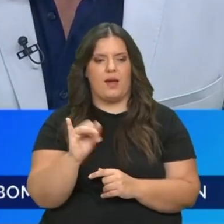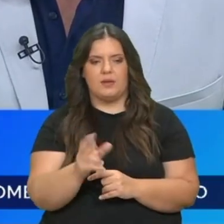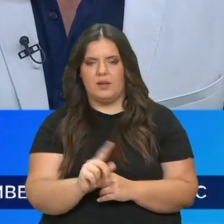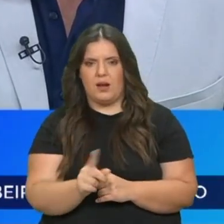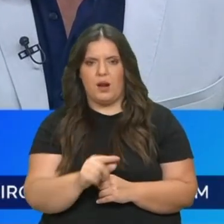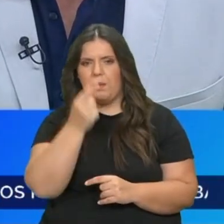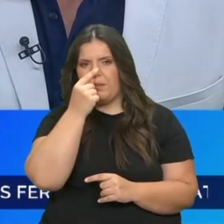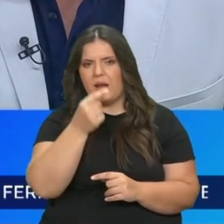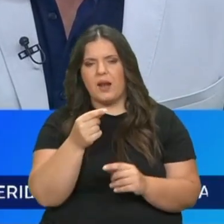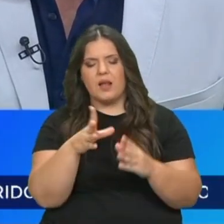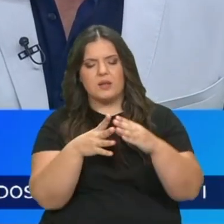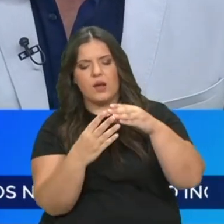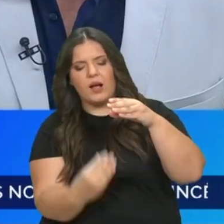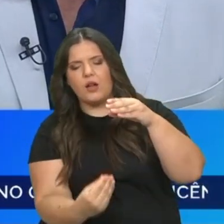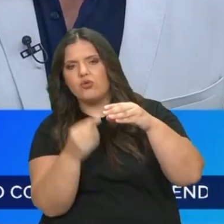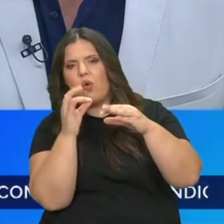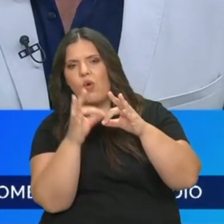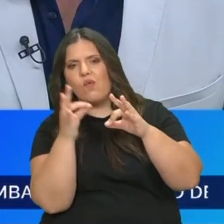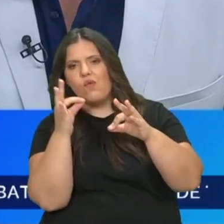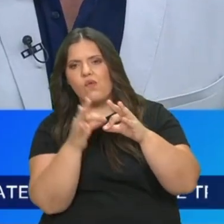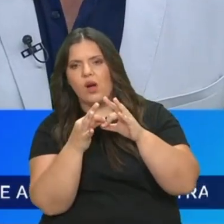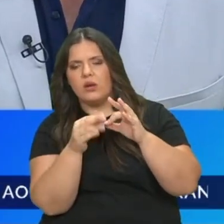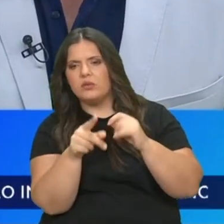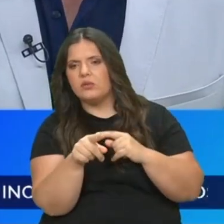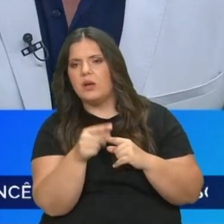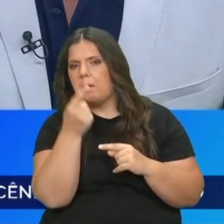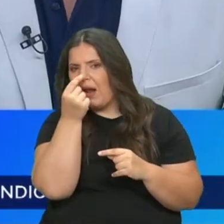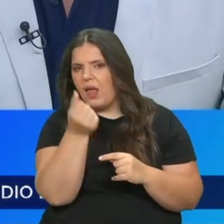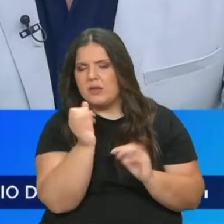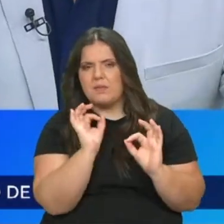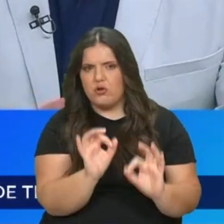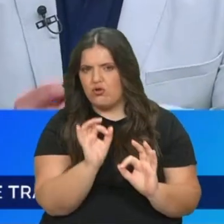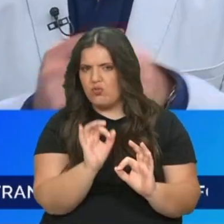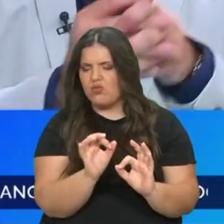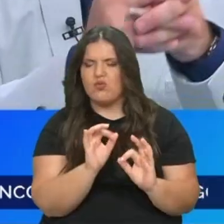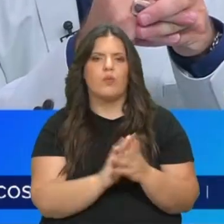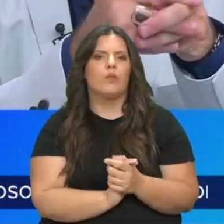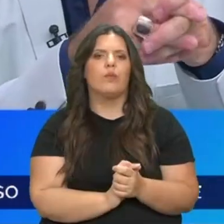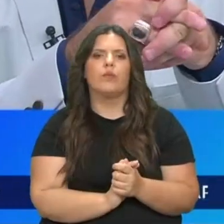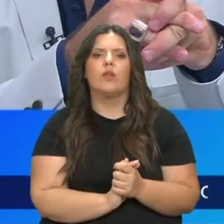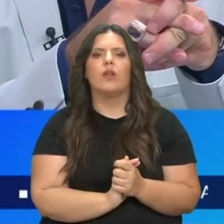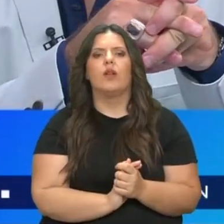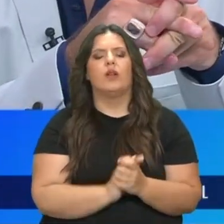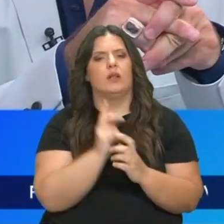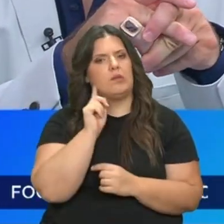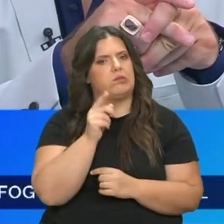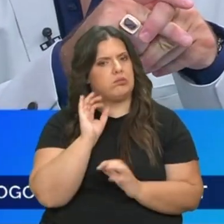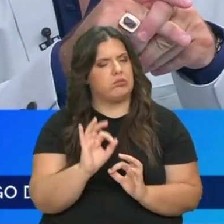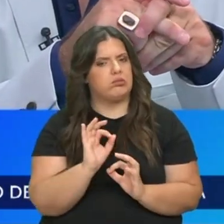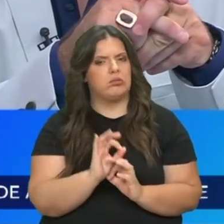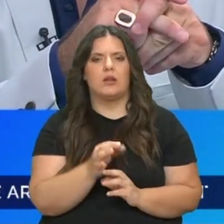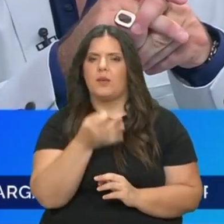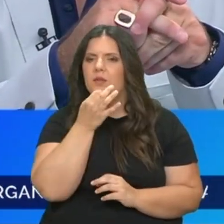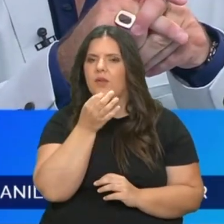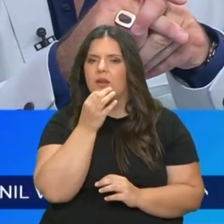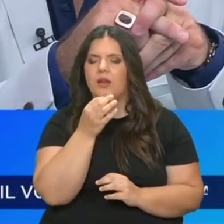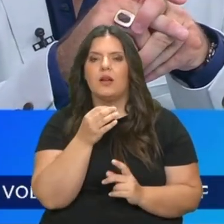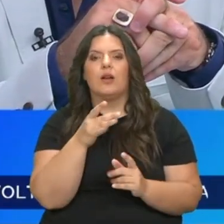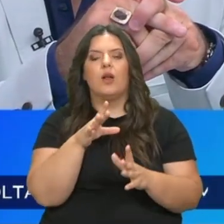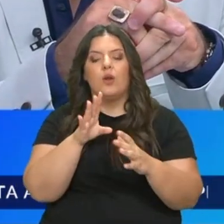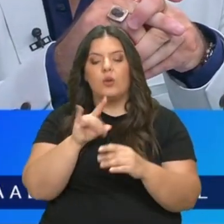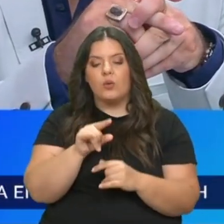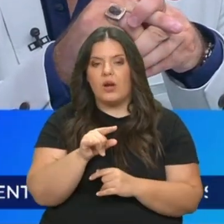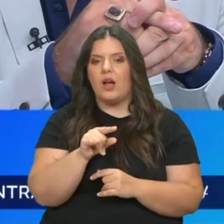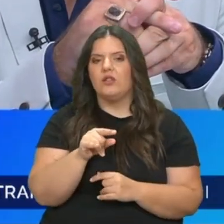mesmo cachos de uva, mas aqueles cachos de uva são prodigiosos. Estamos a falar de maternidades, de